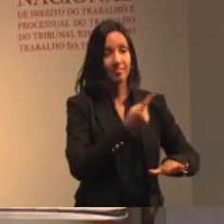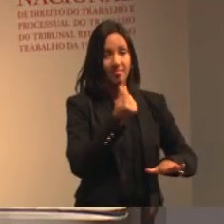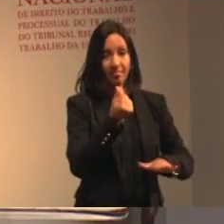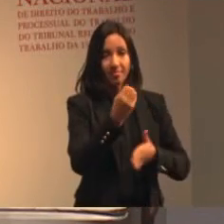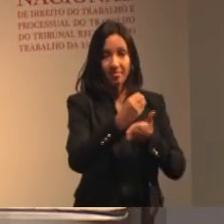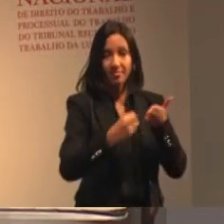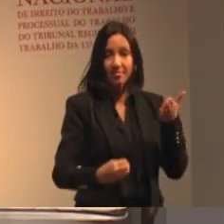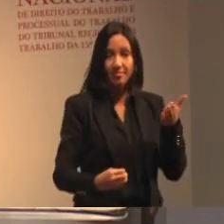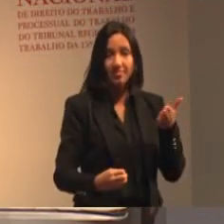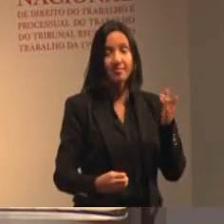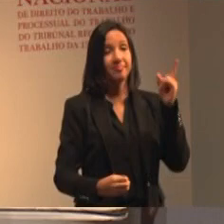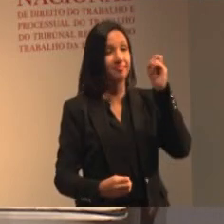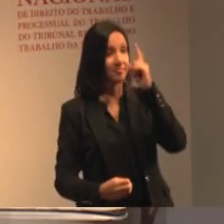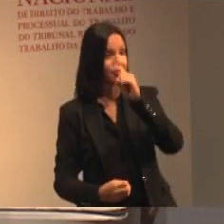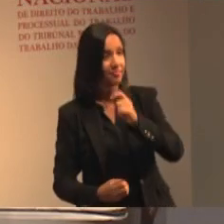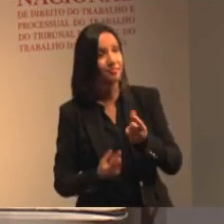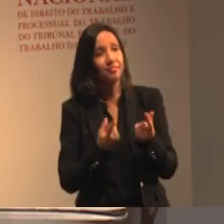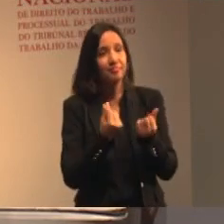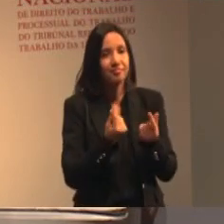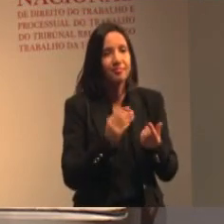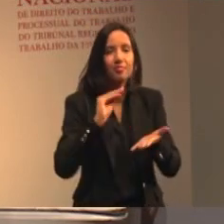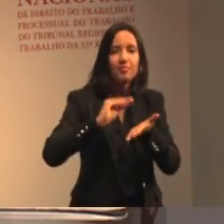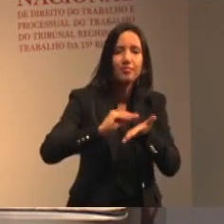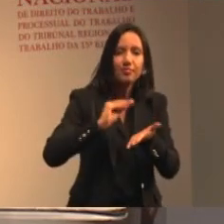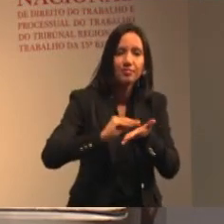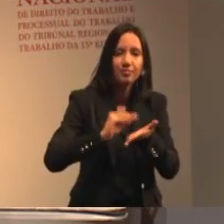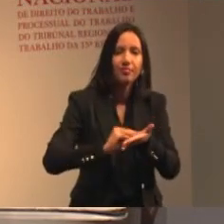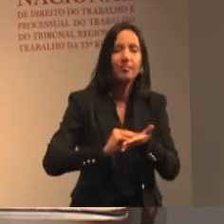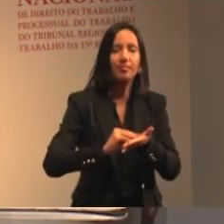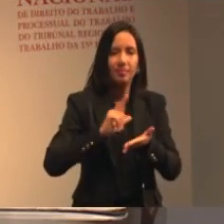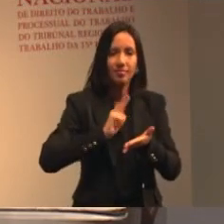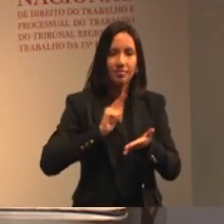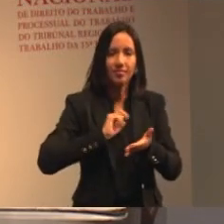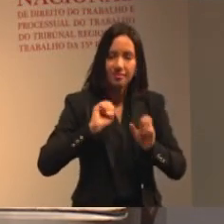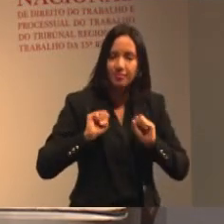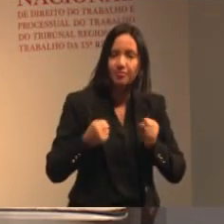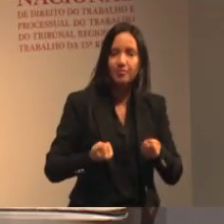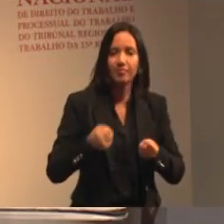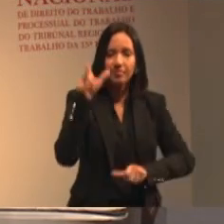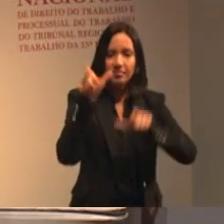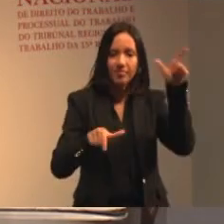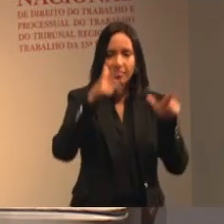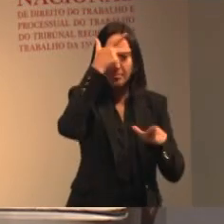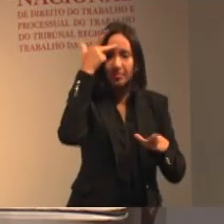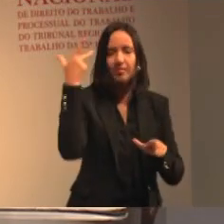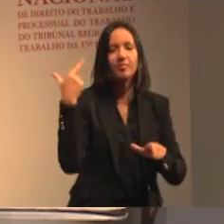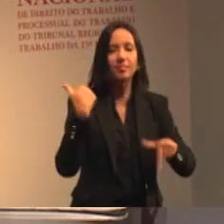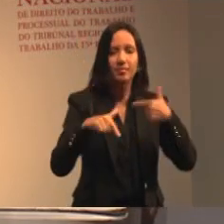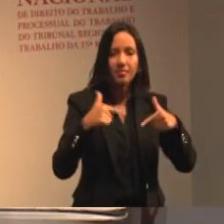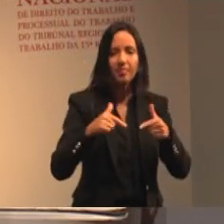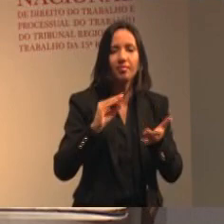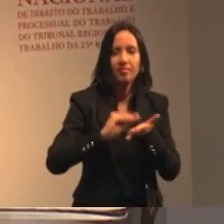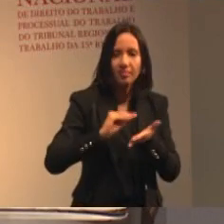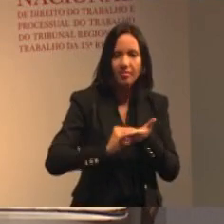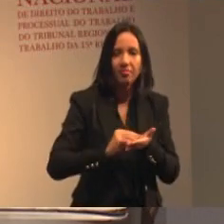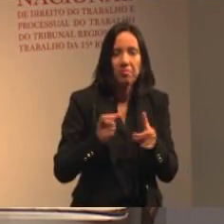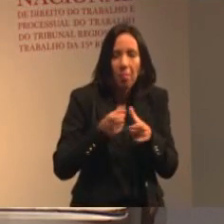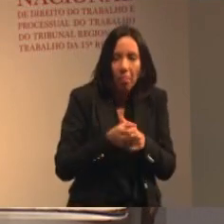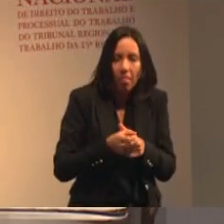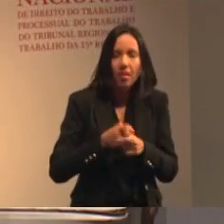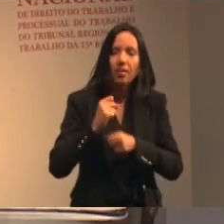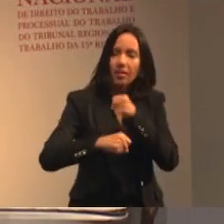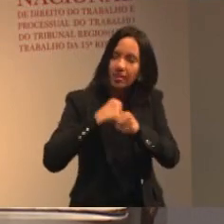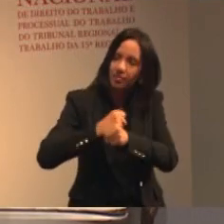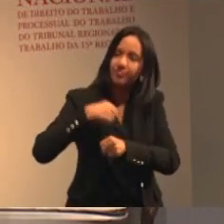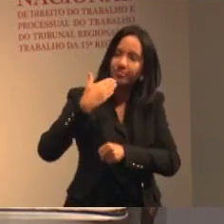orçamentárias e financeiras e da falta de recomposição de sua força de trabalho em muito defasada, ano após